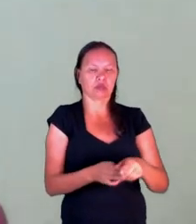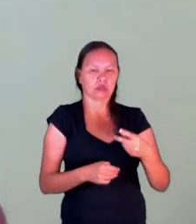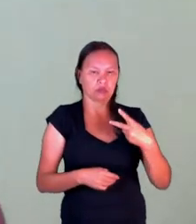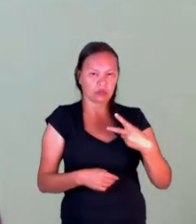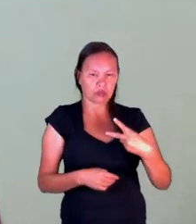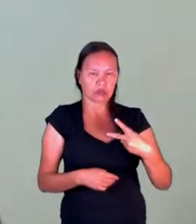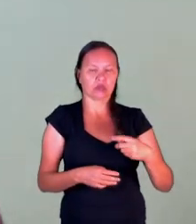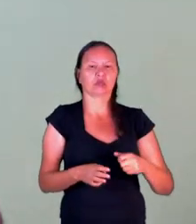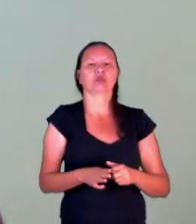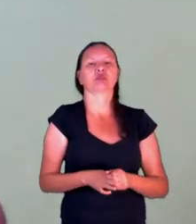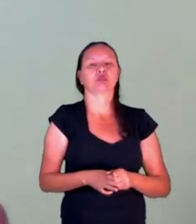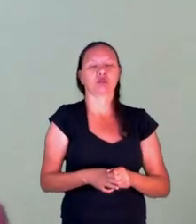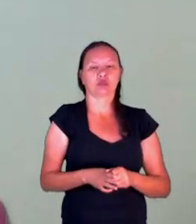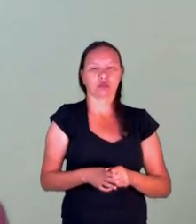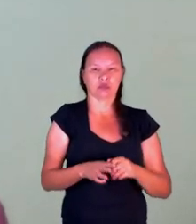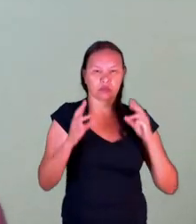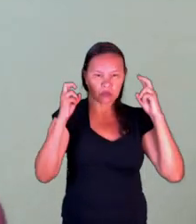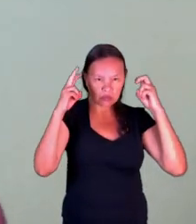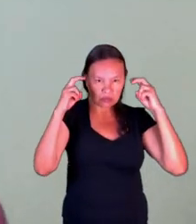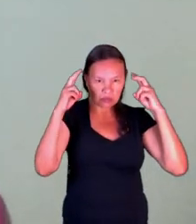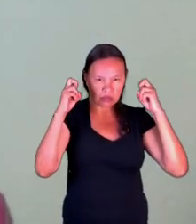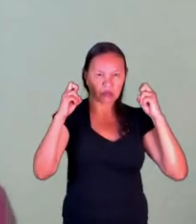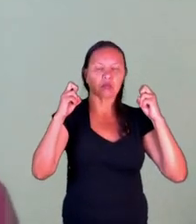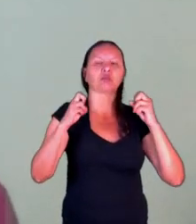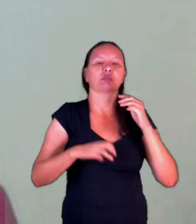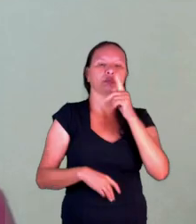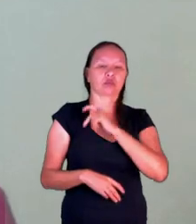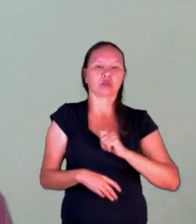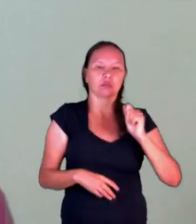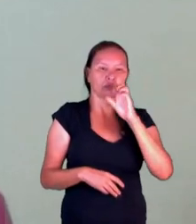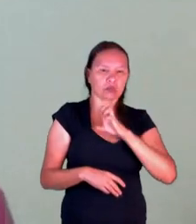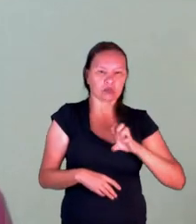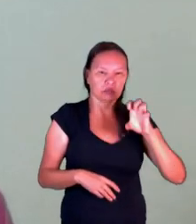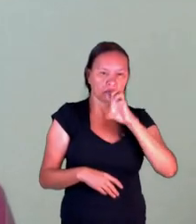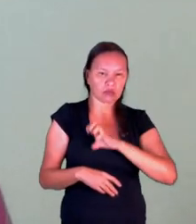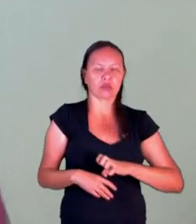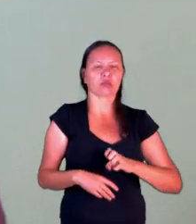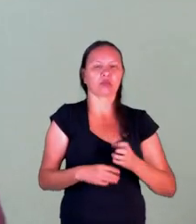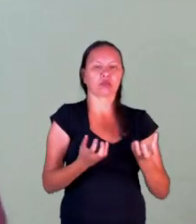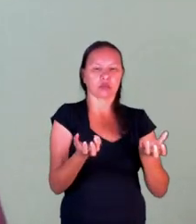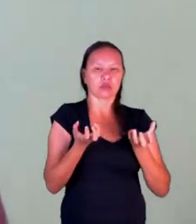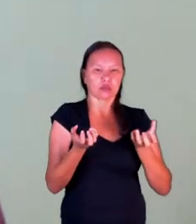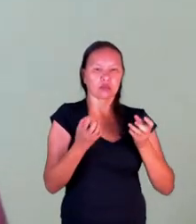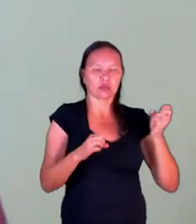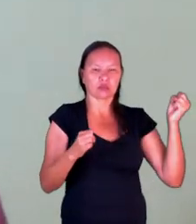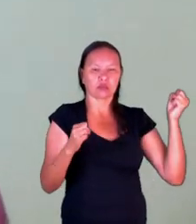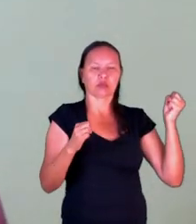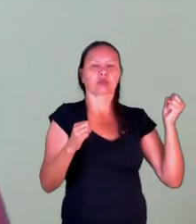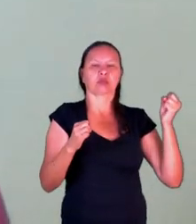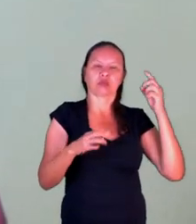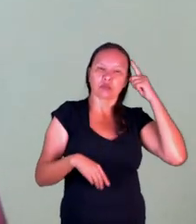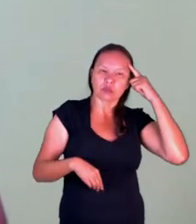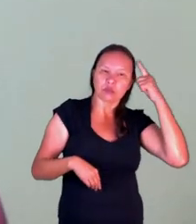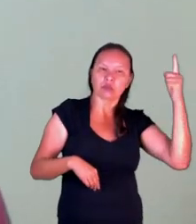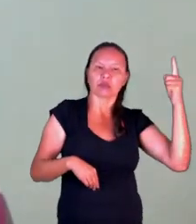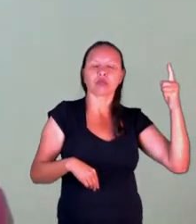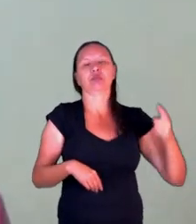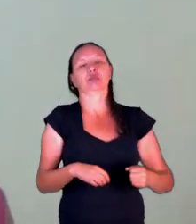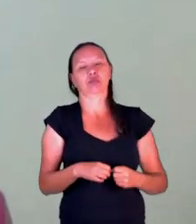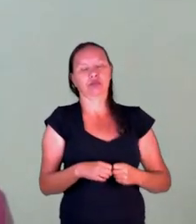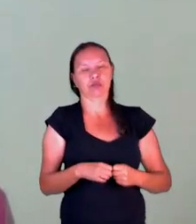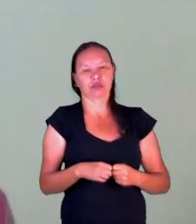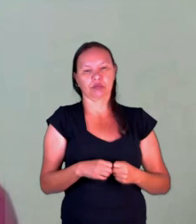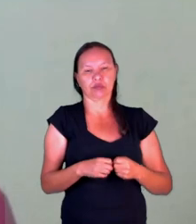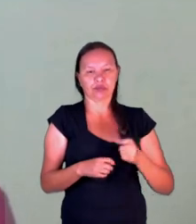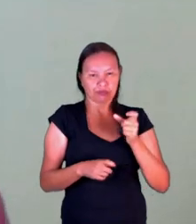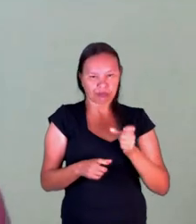que são termos Judiciários e com o Conselho Estadual e a gente queria ter mais ou menos uma luz para essa para essa questão se o senhor